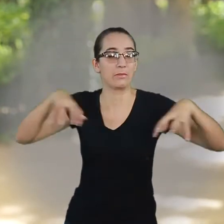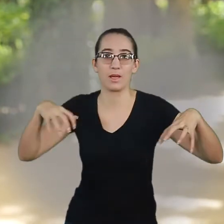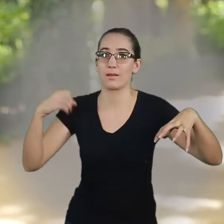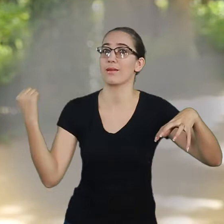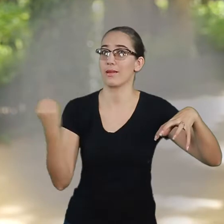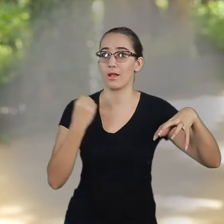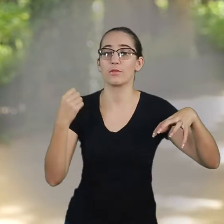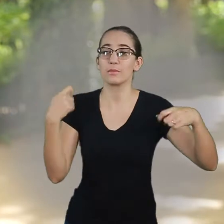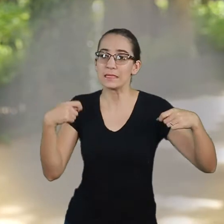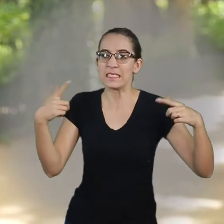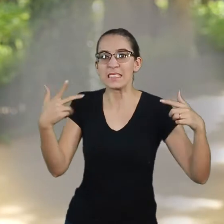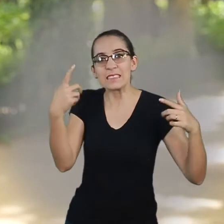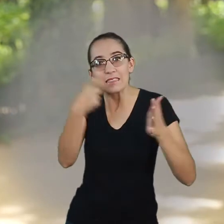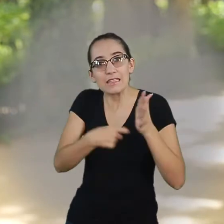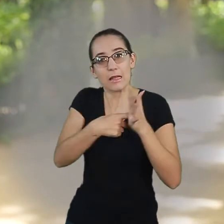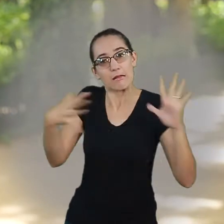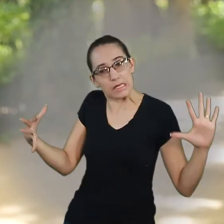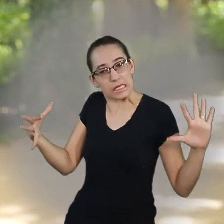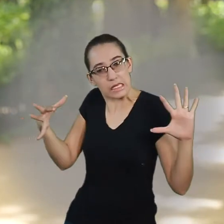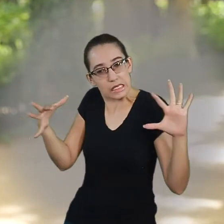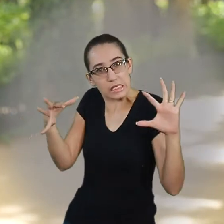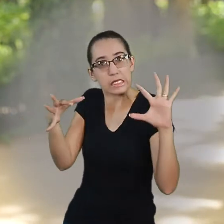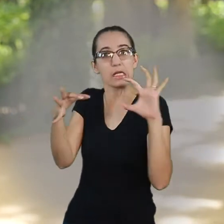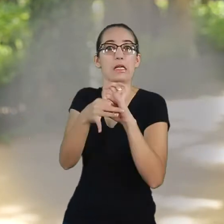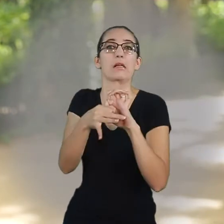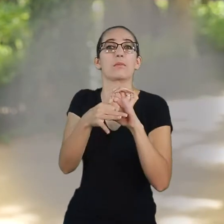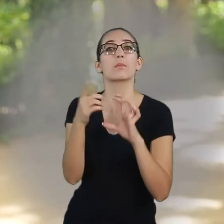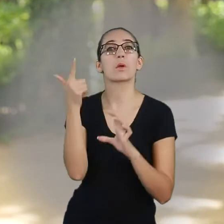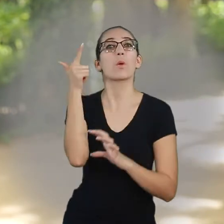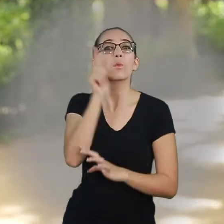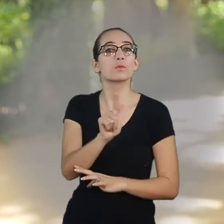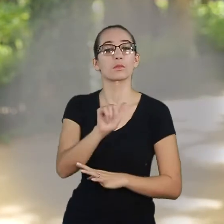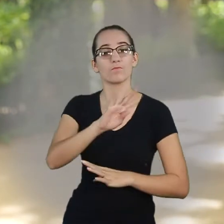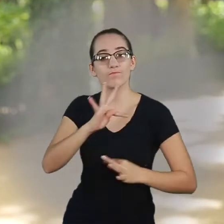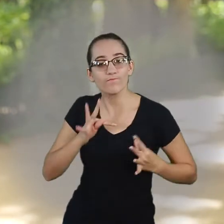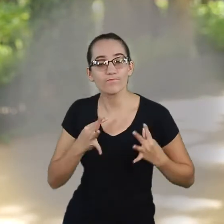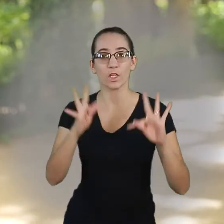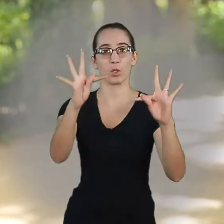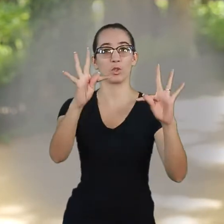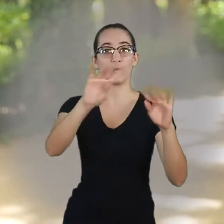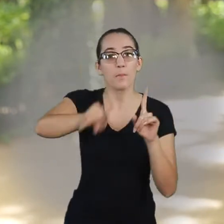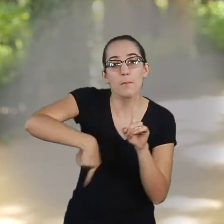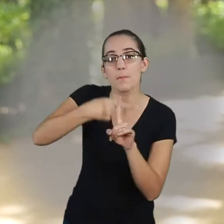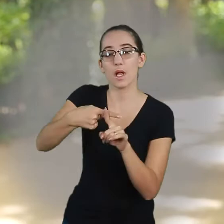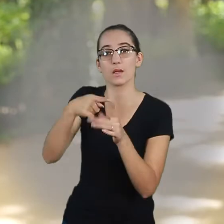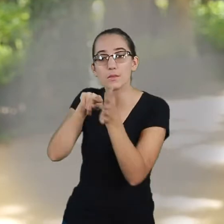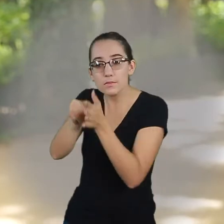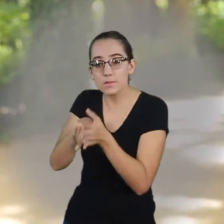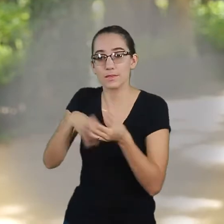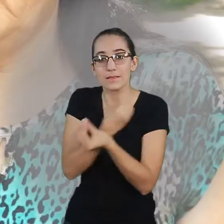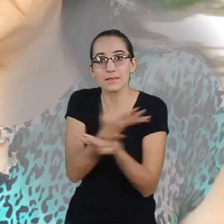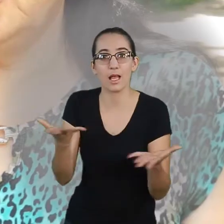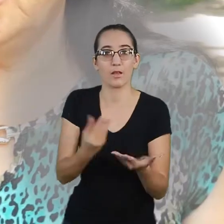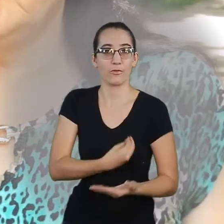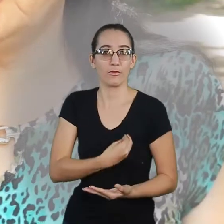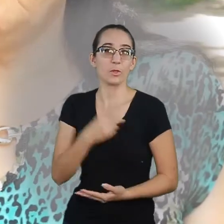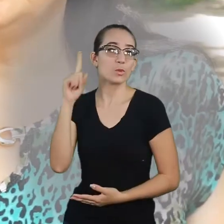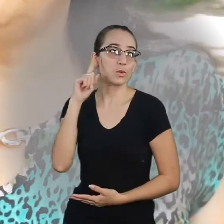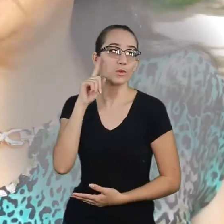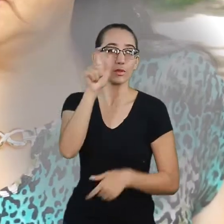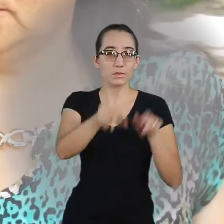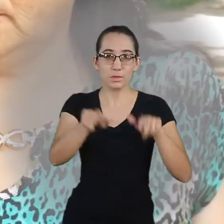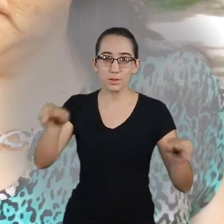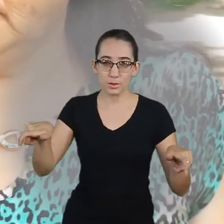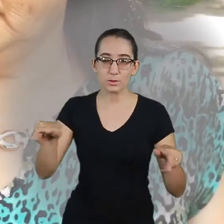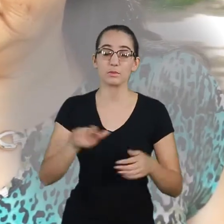tentar estreitar esse abismo, para poder conseguir levar tecnologia e pesquisa também para o dia a dia das pessoas. A universidade teria que chegar